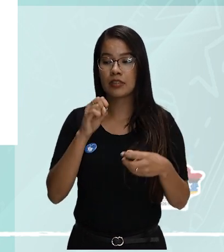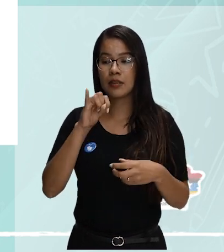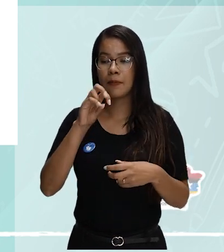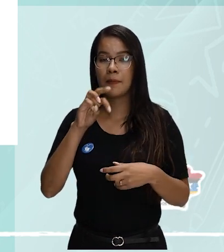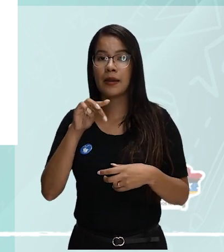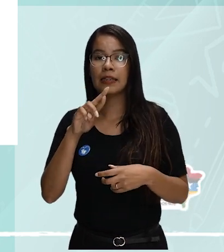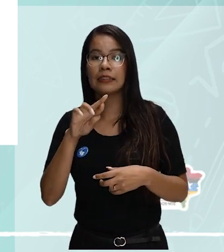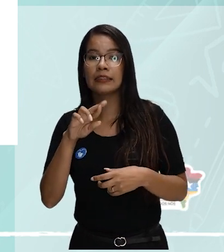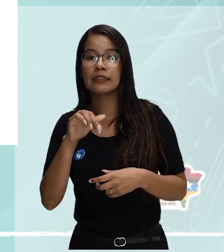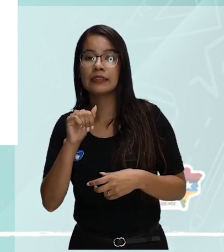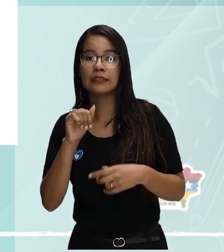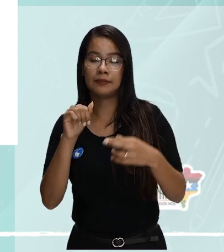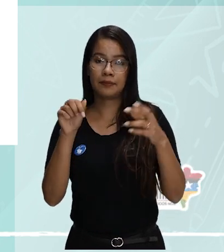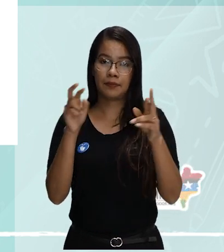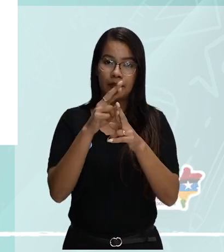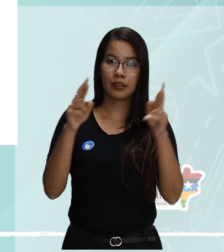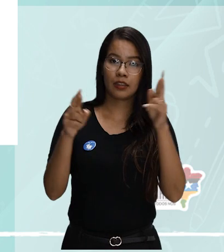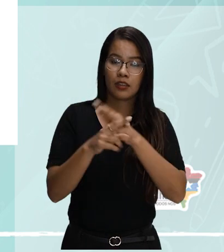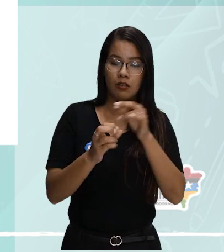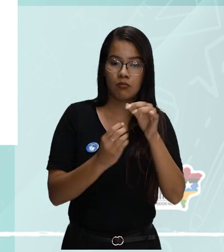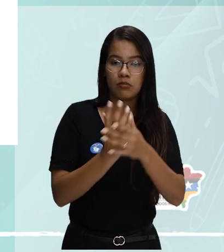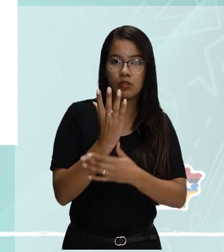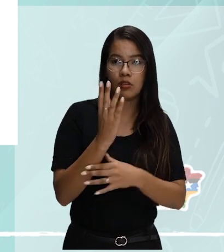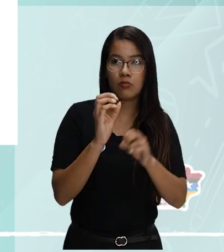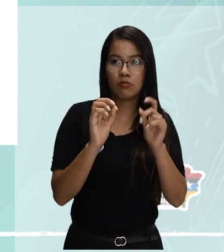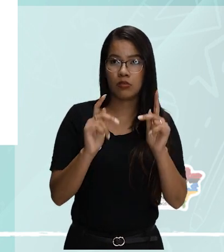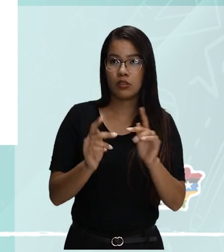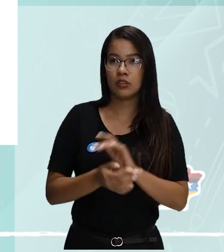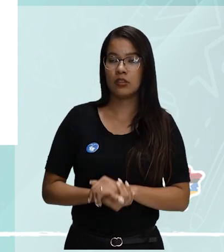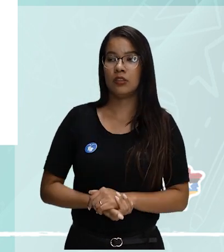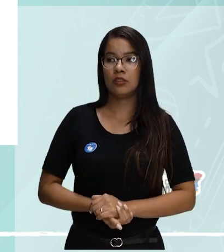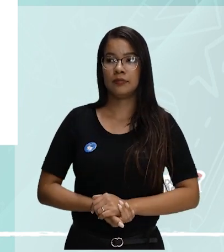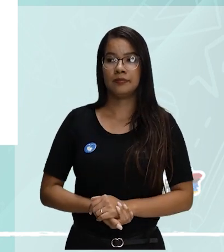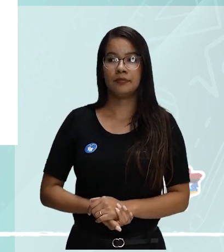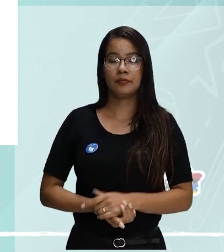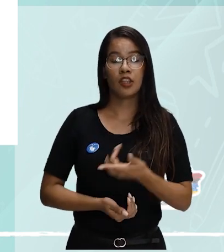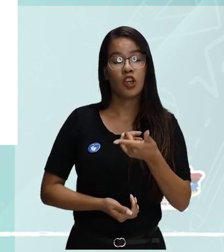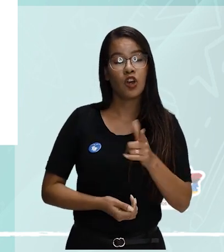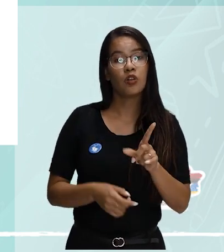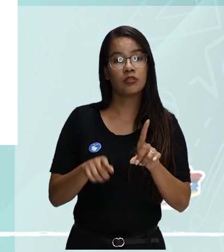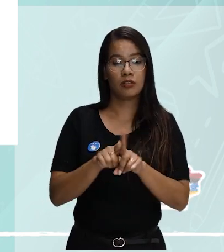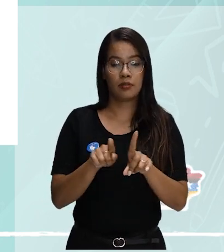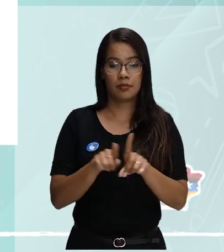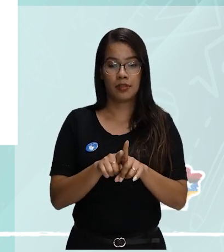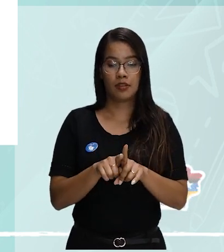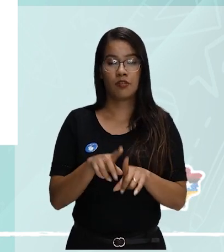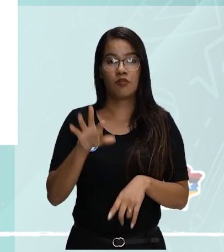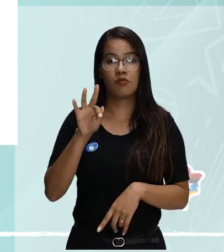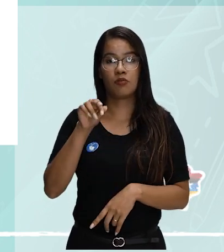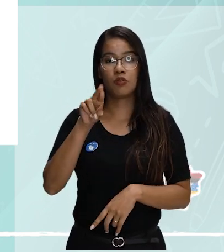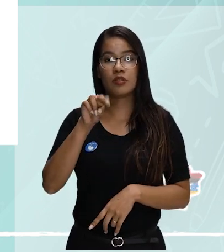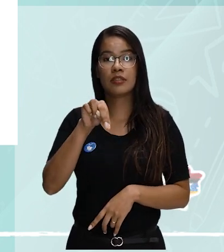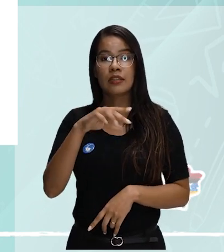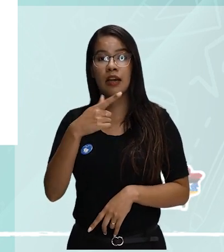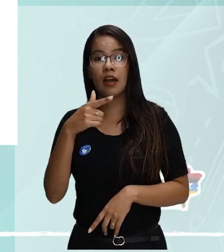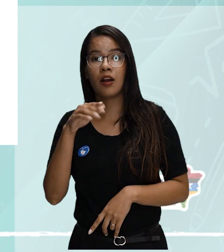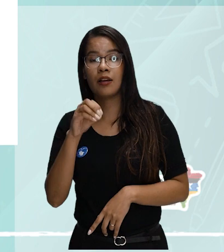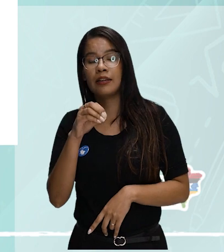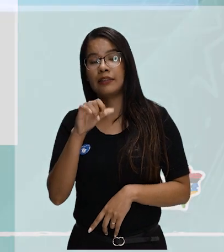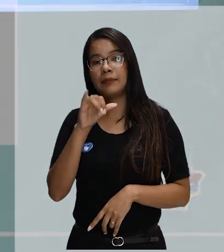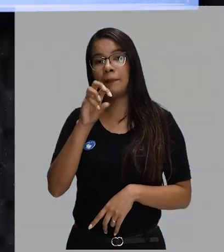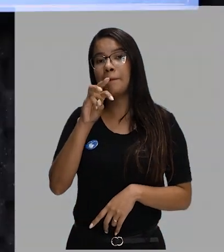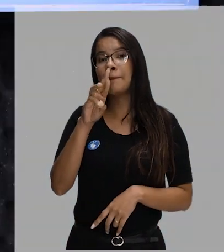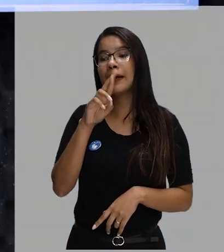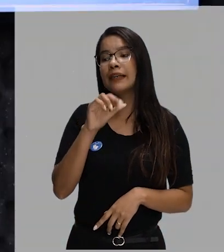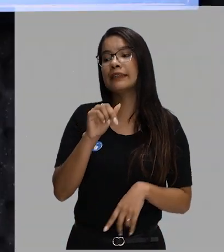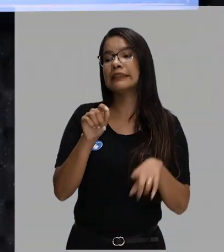simetria em relação à origem. Certo? E esse outro também é uma função ímpar. Existe também